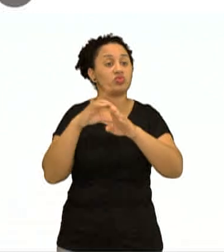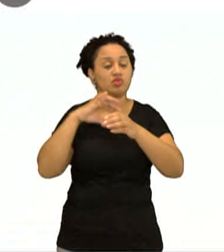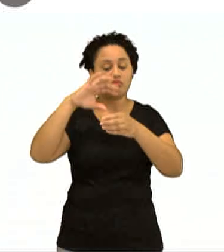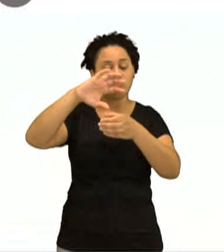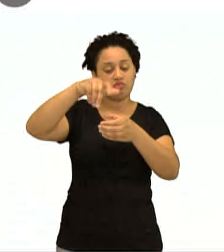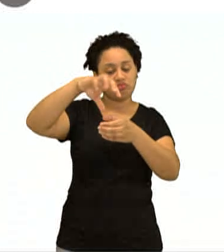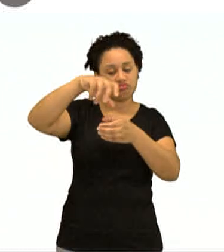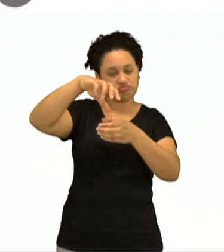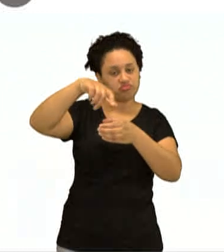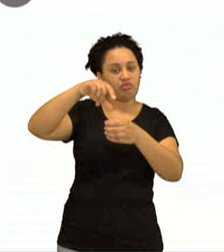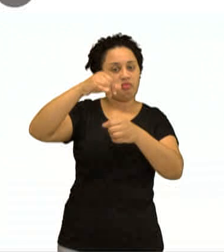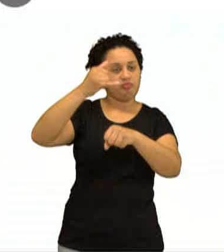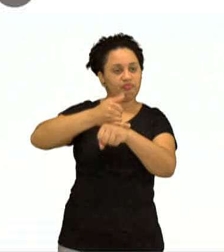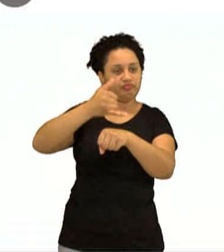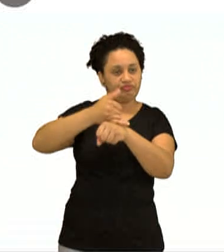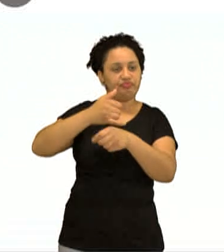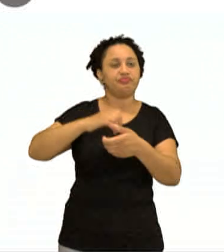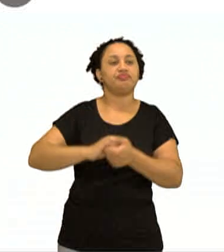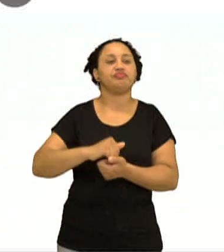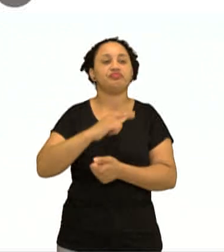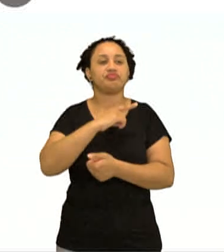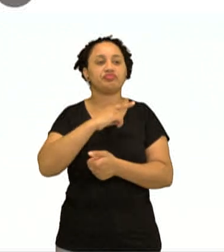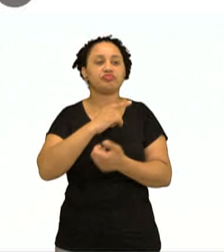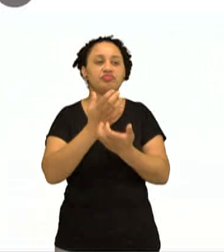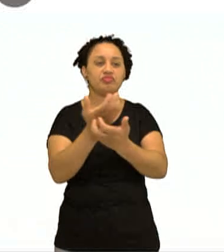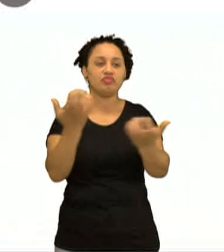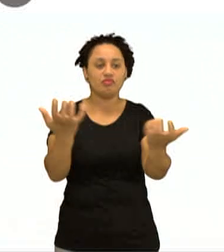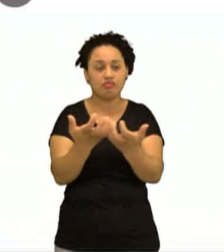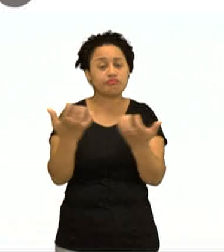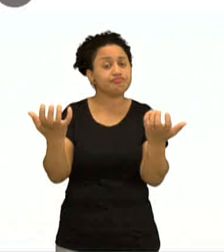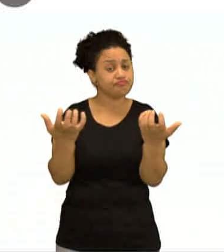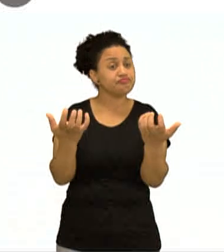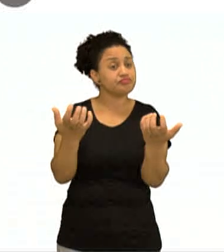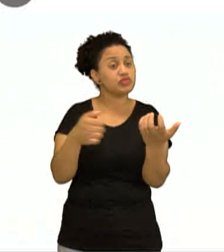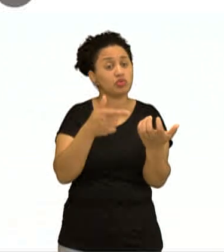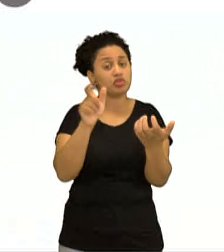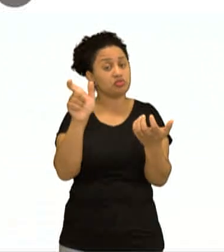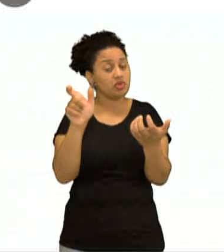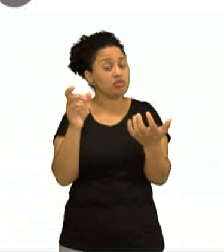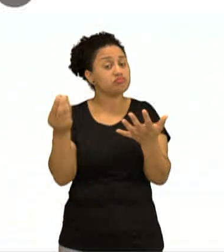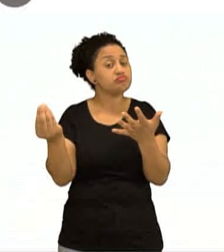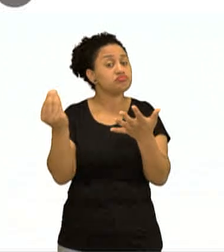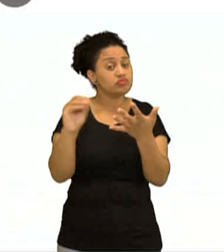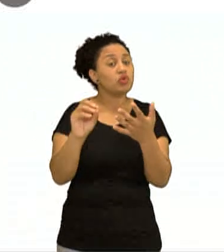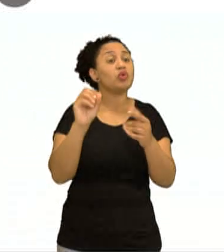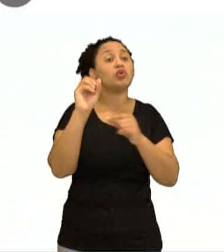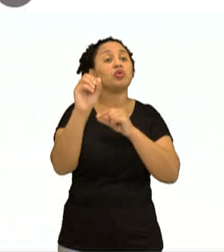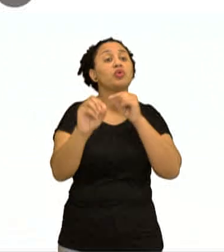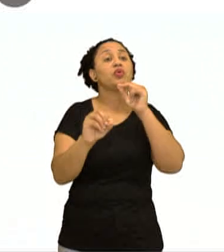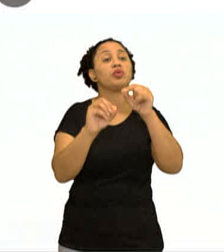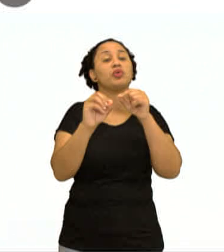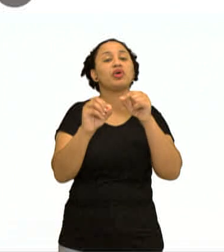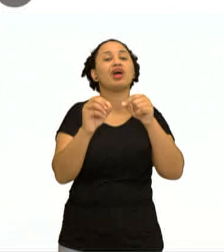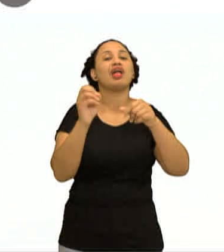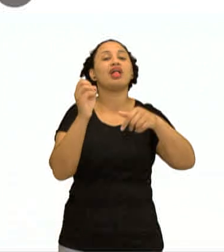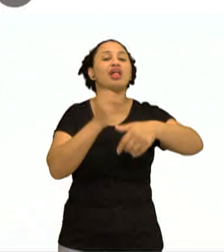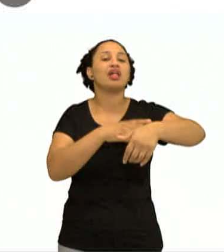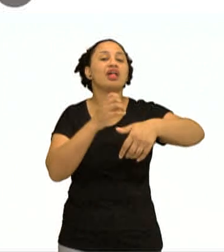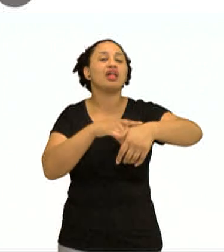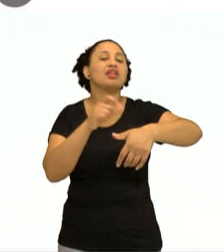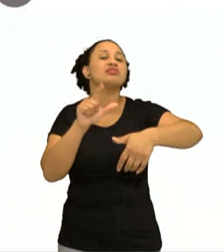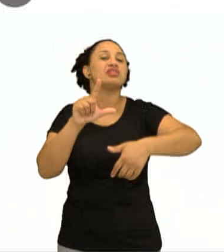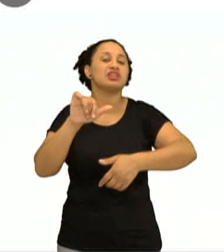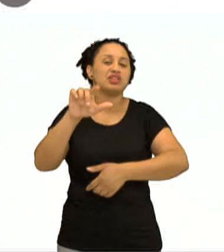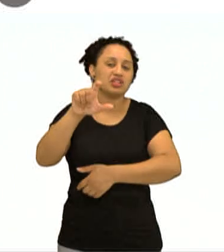tampa metálica. Nós temos grama. Uma outra palavra que você poderia ter colocado, lixo,